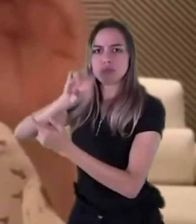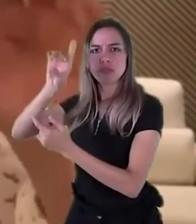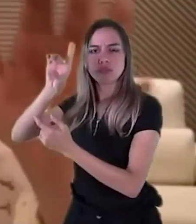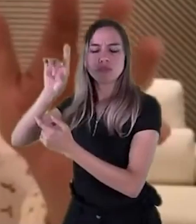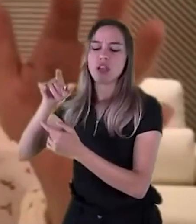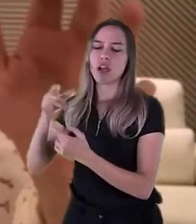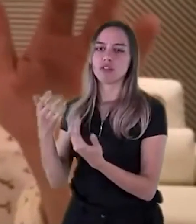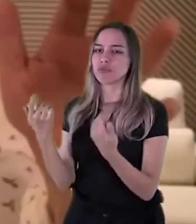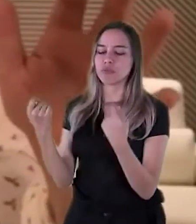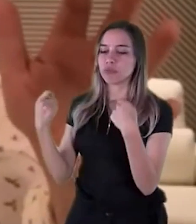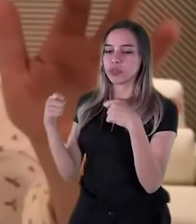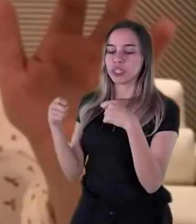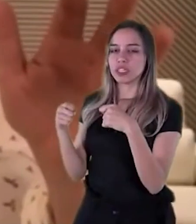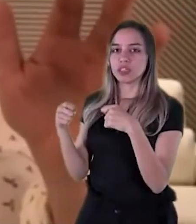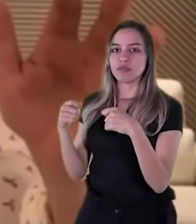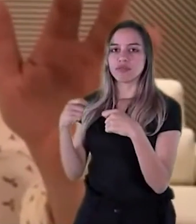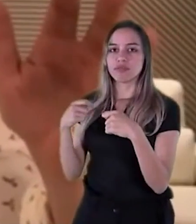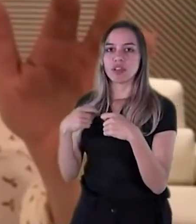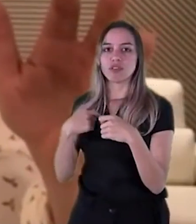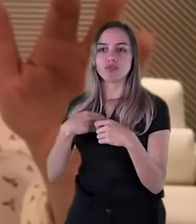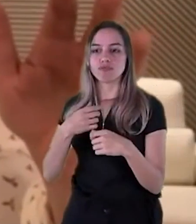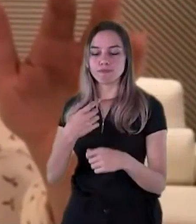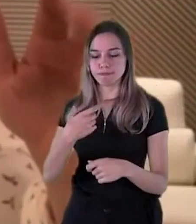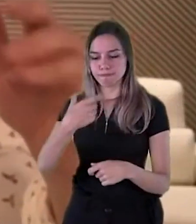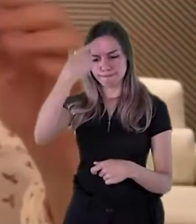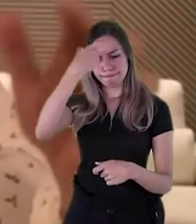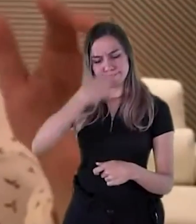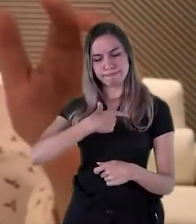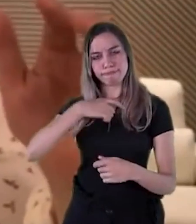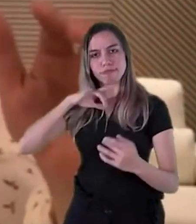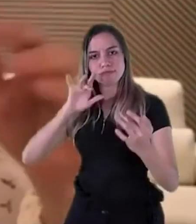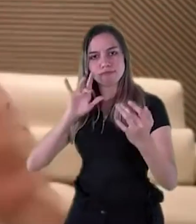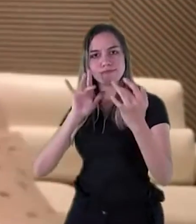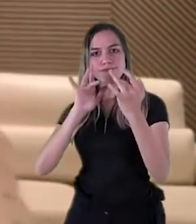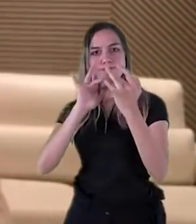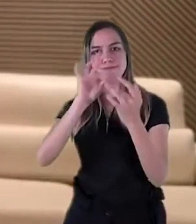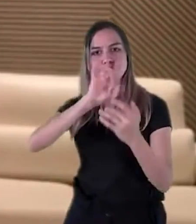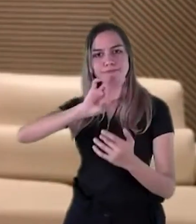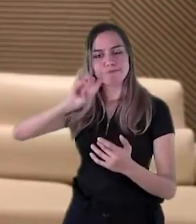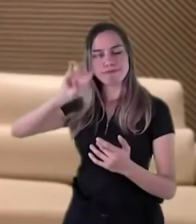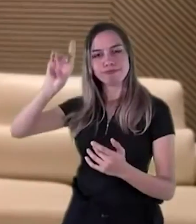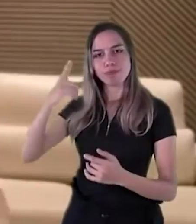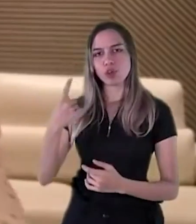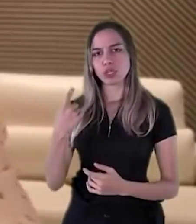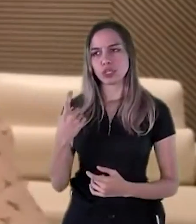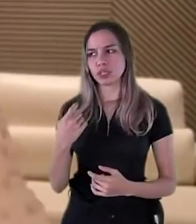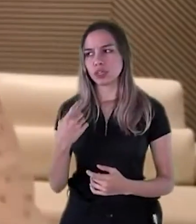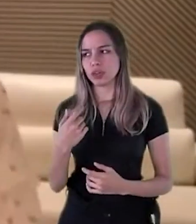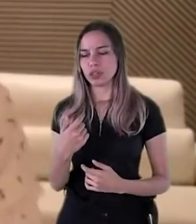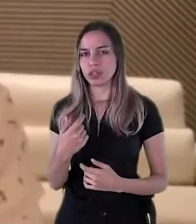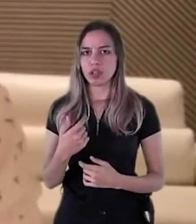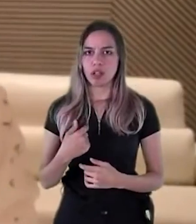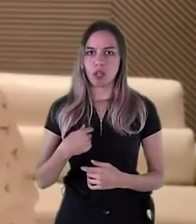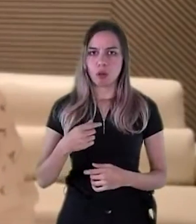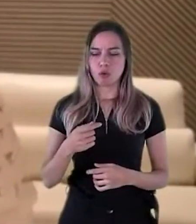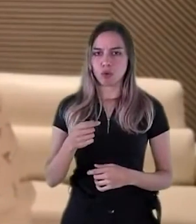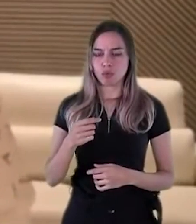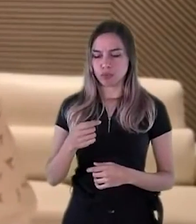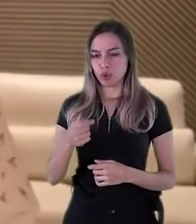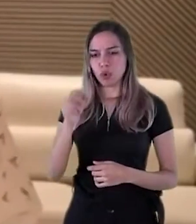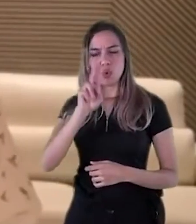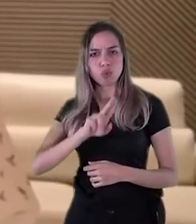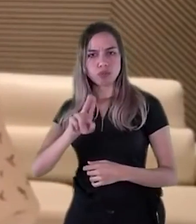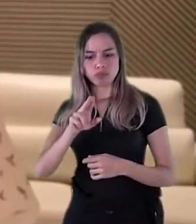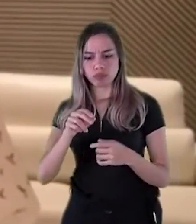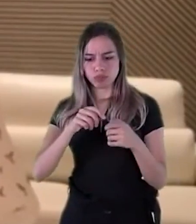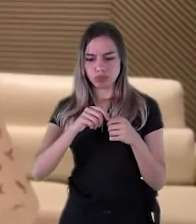de arte, eu preciso para chegar a Deus. Eu preciso de um texto. Às vezes eu leio